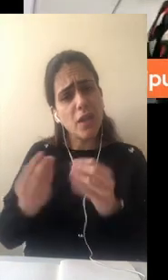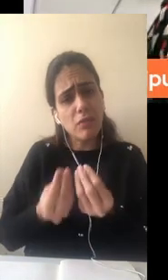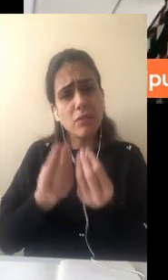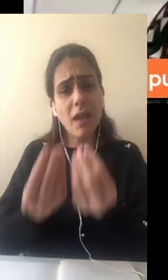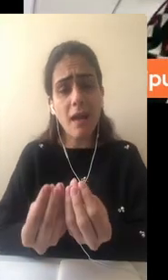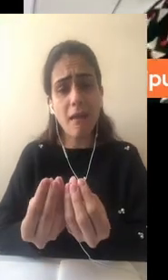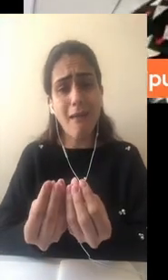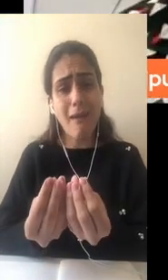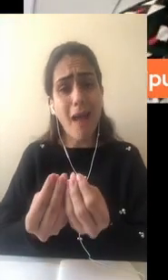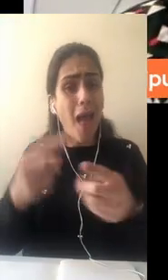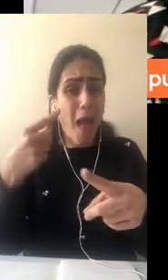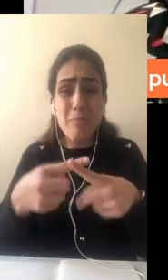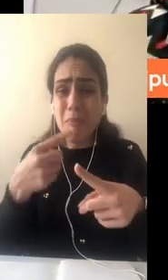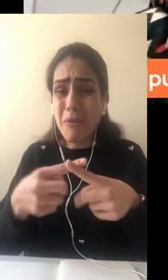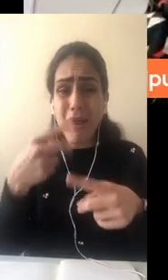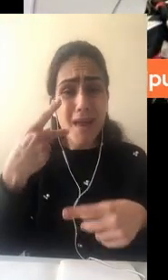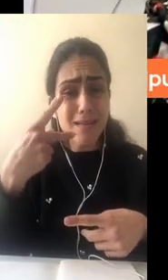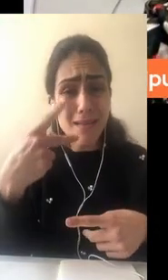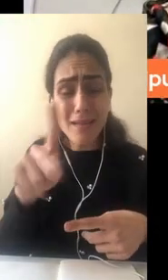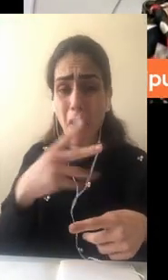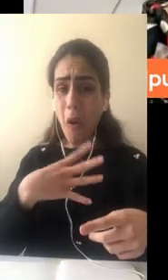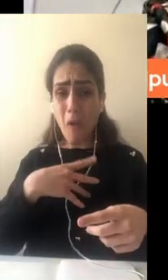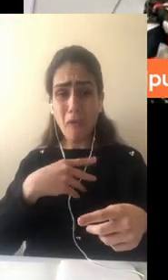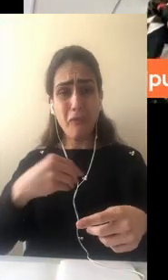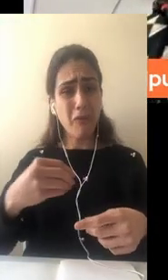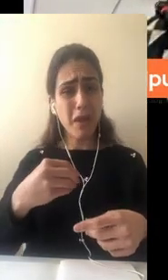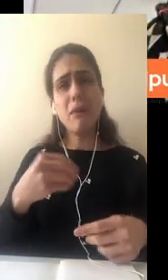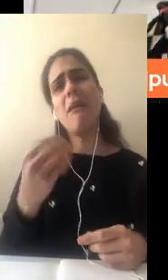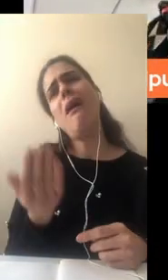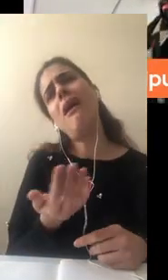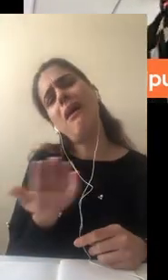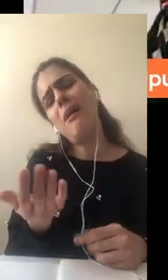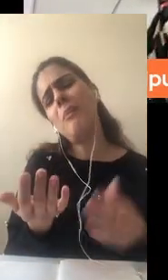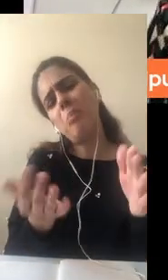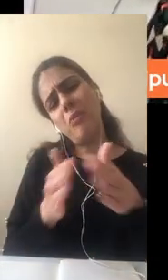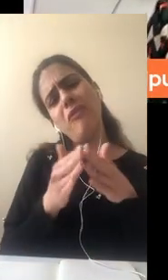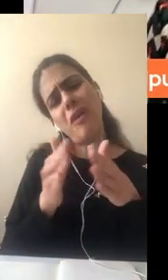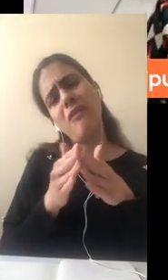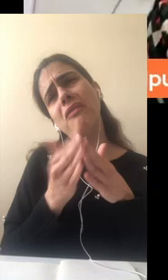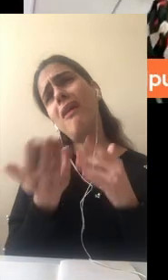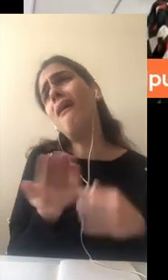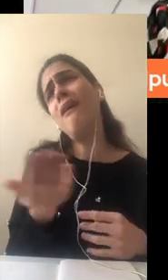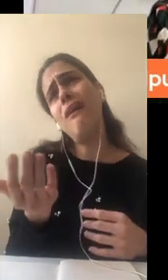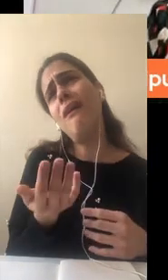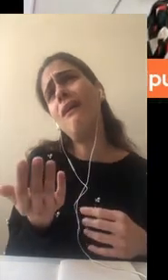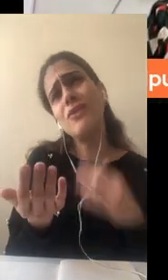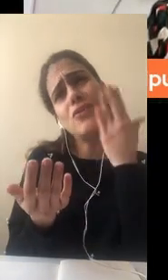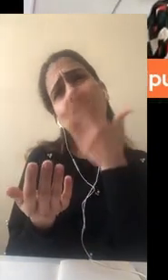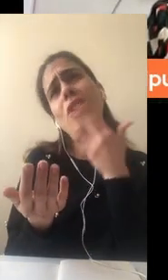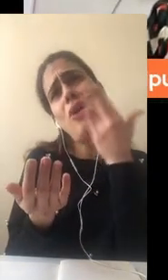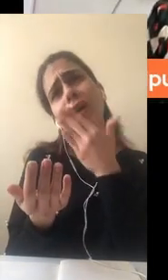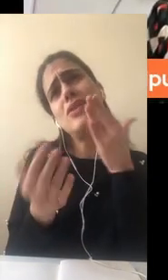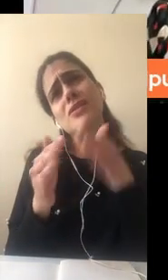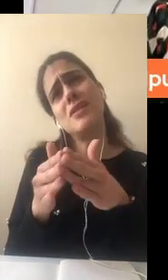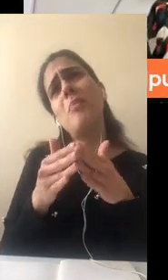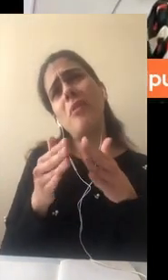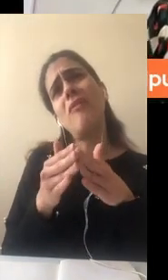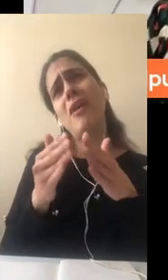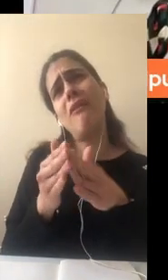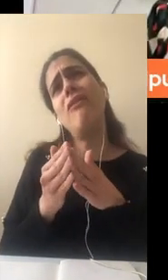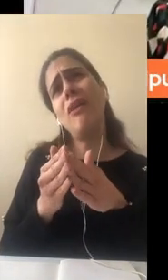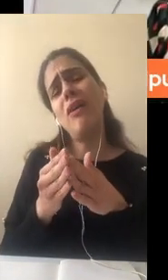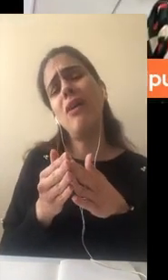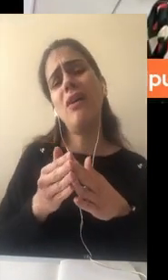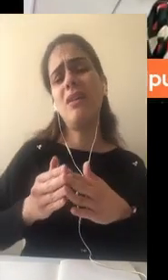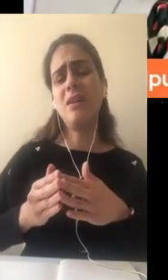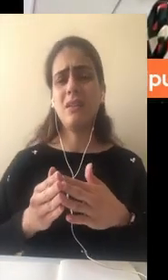seu filho que ele não é mendigo, que ele não precisa mendigar, desejar, se